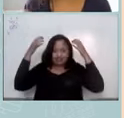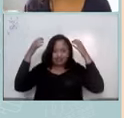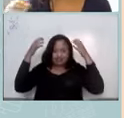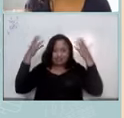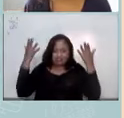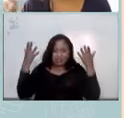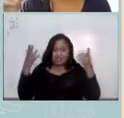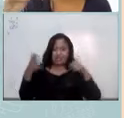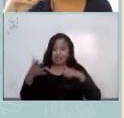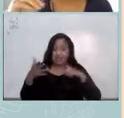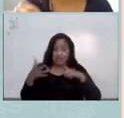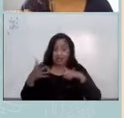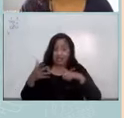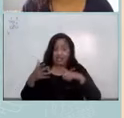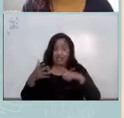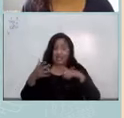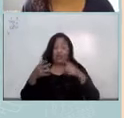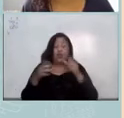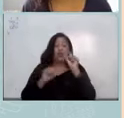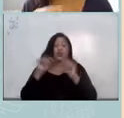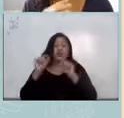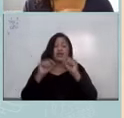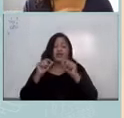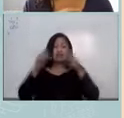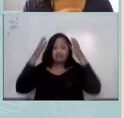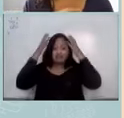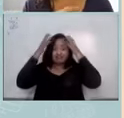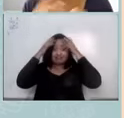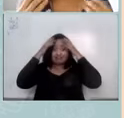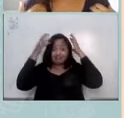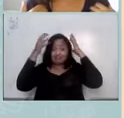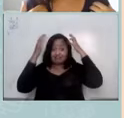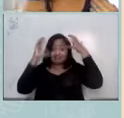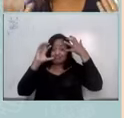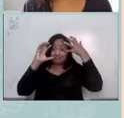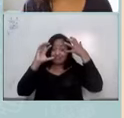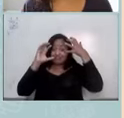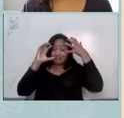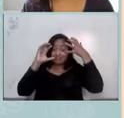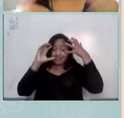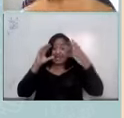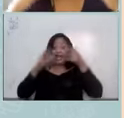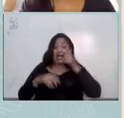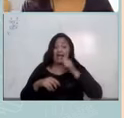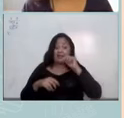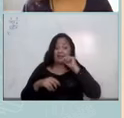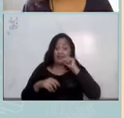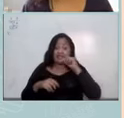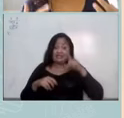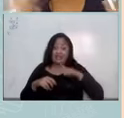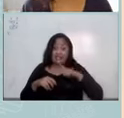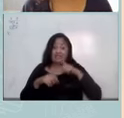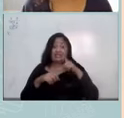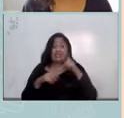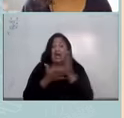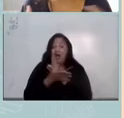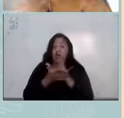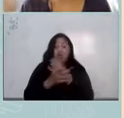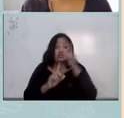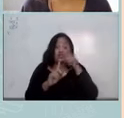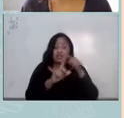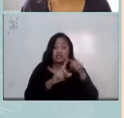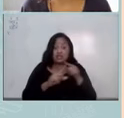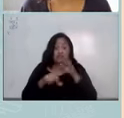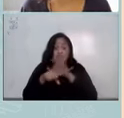A microcefalia é uma malformação congênita, né? Quando a mãe, ela é portadora de algum tipo de doença,